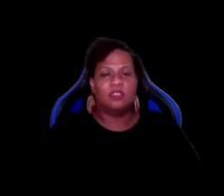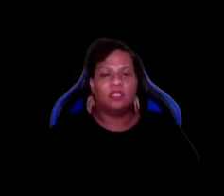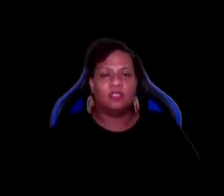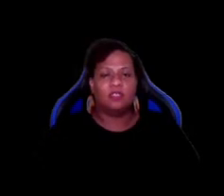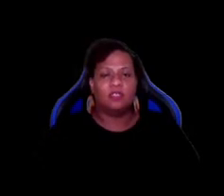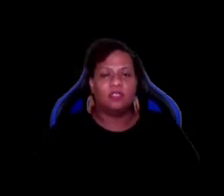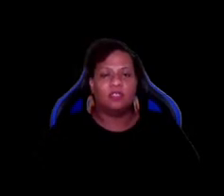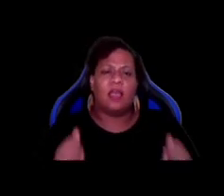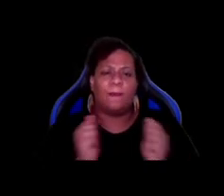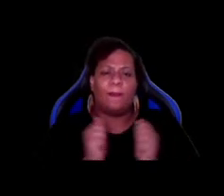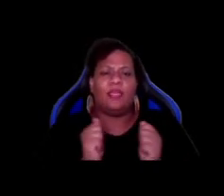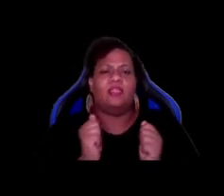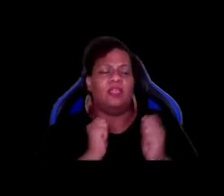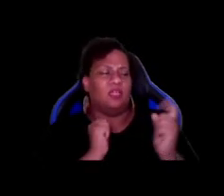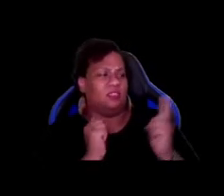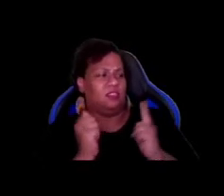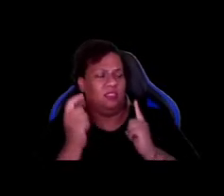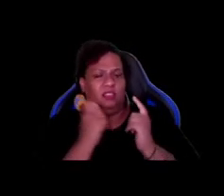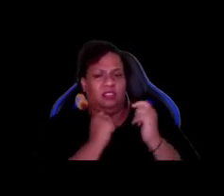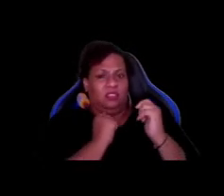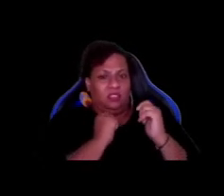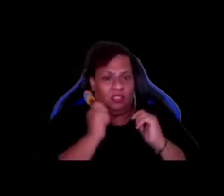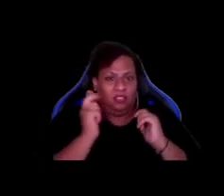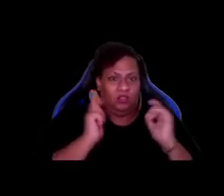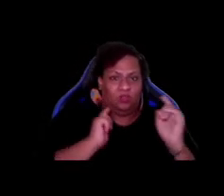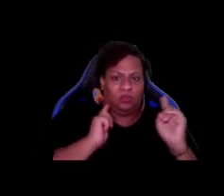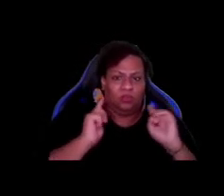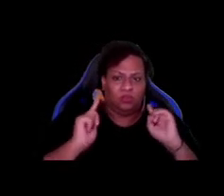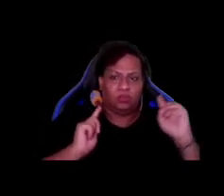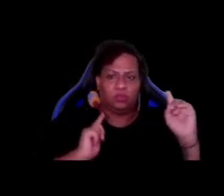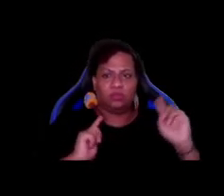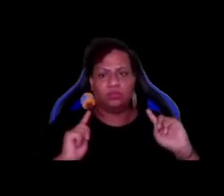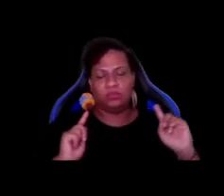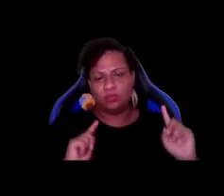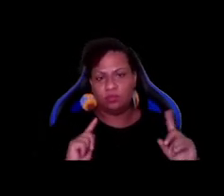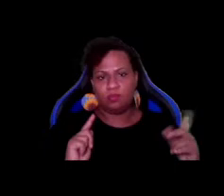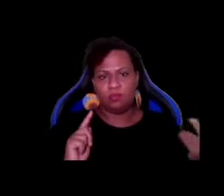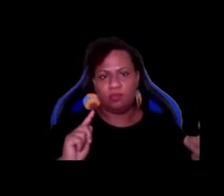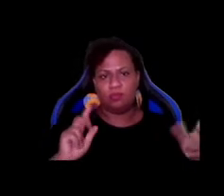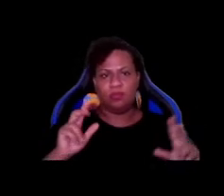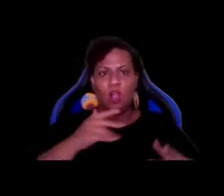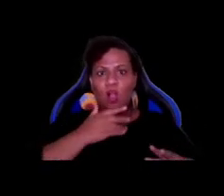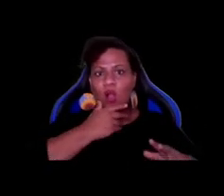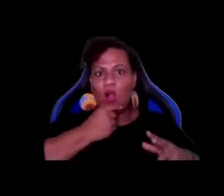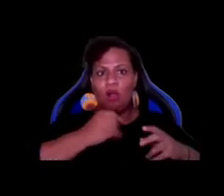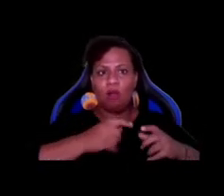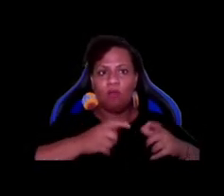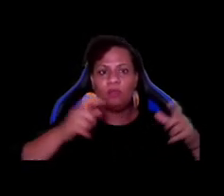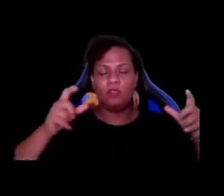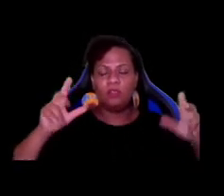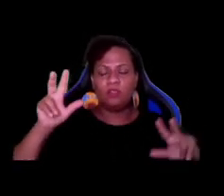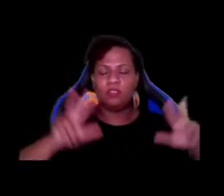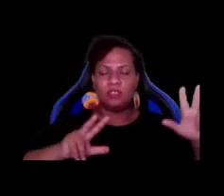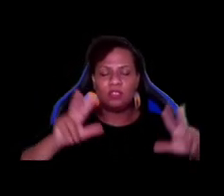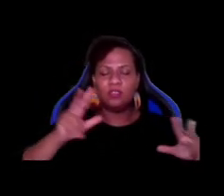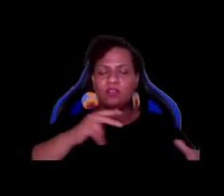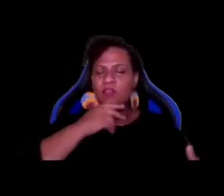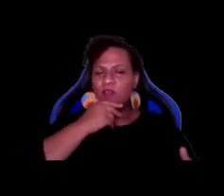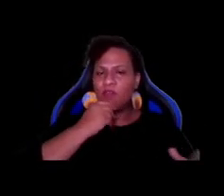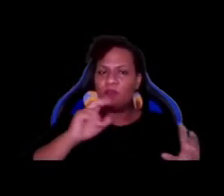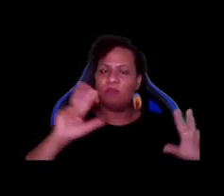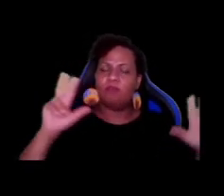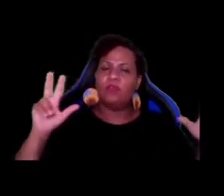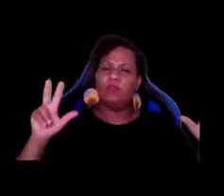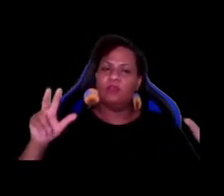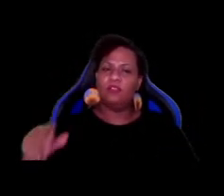apertada, sufocada ali naquele momento, porque logicamente que blocos de homens, né, eles vêm com